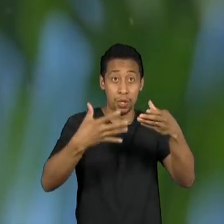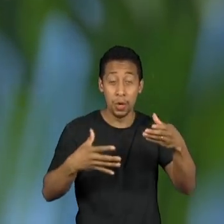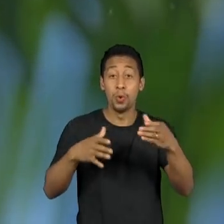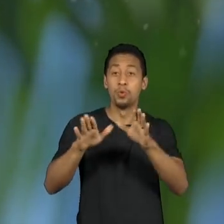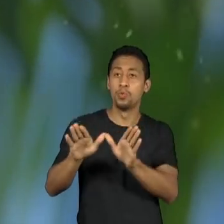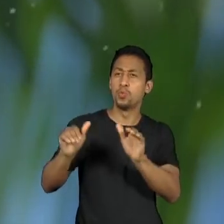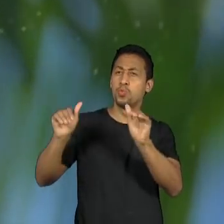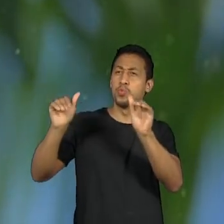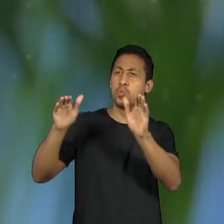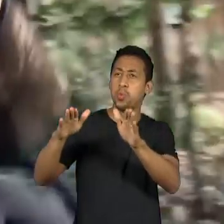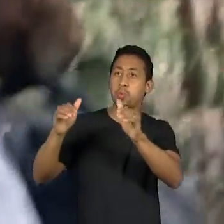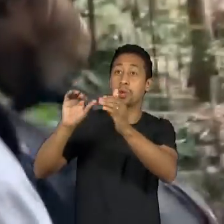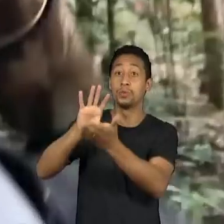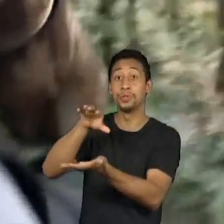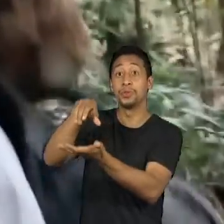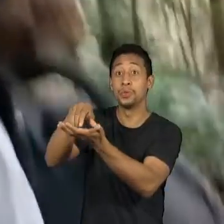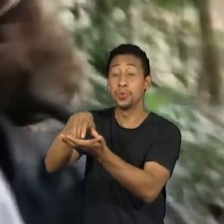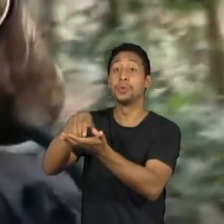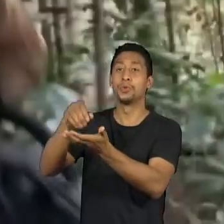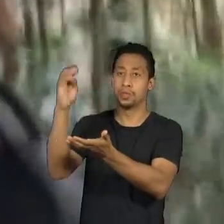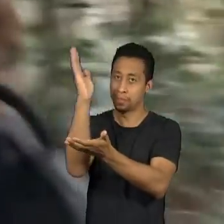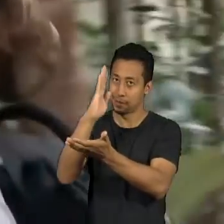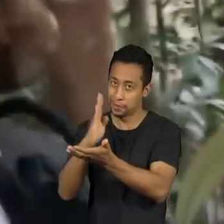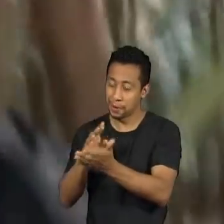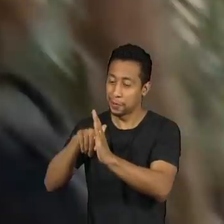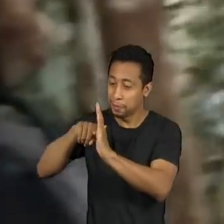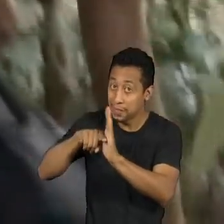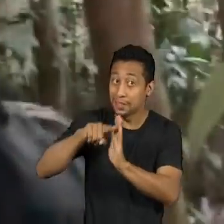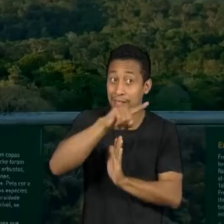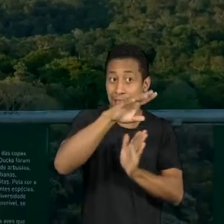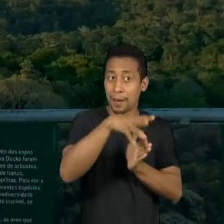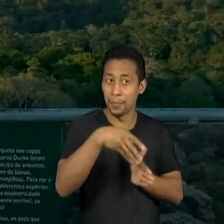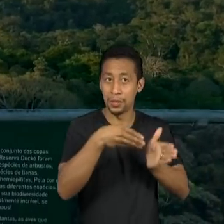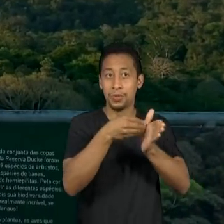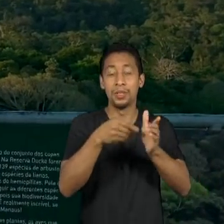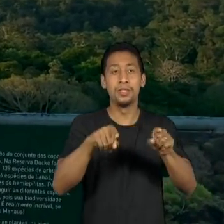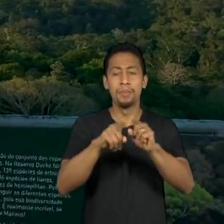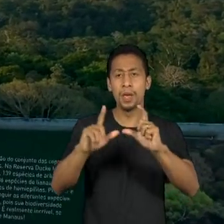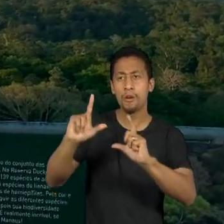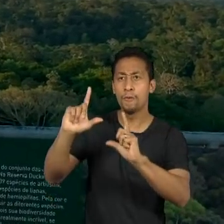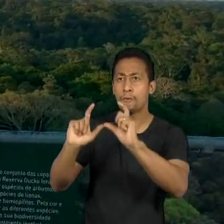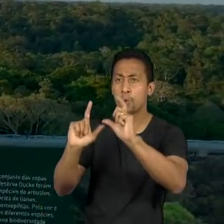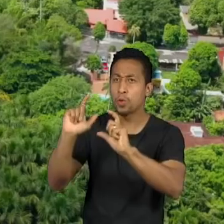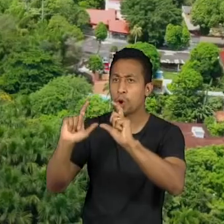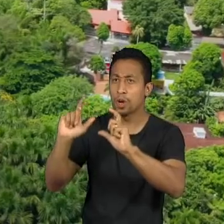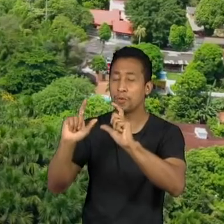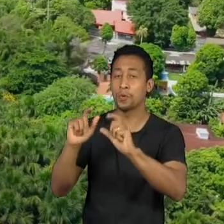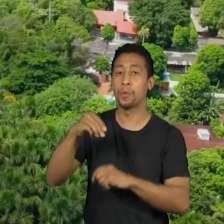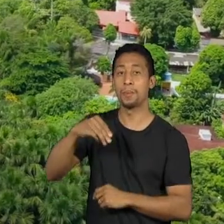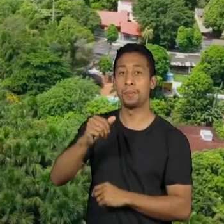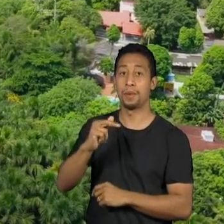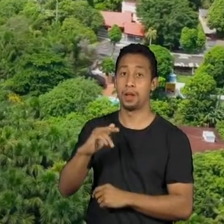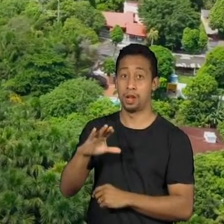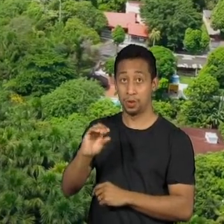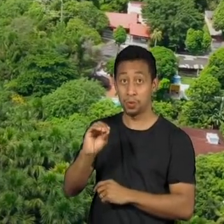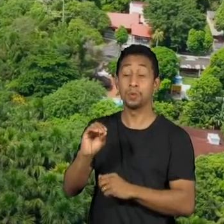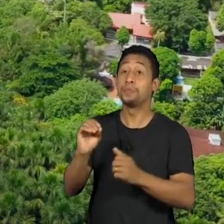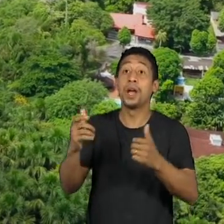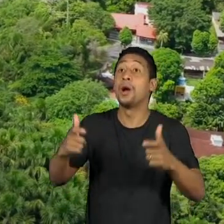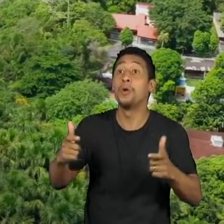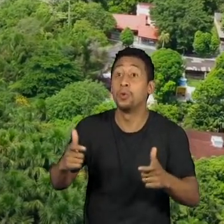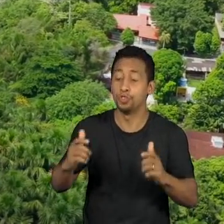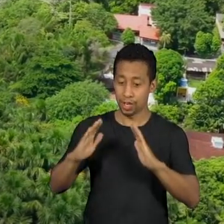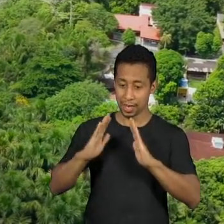Instituto Nacional de Pesquisas da Amazônia, e do fotógrafo Marcos Amendi. É a partir do quintal do Mário,